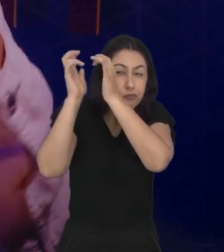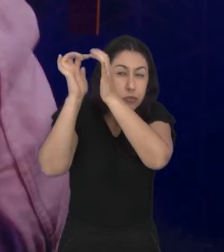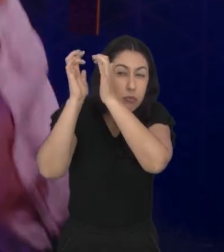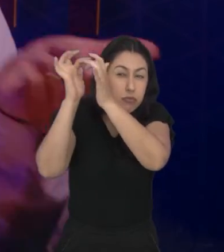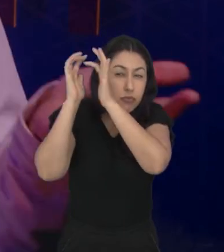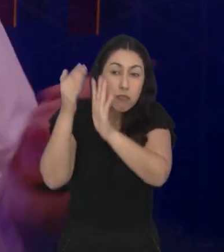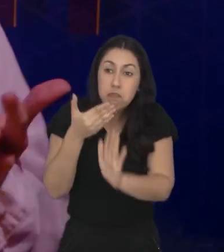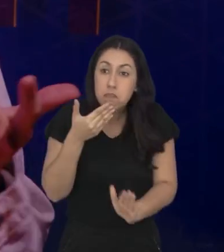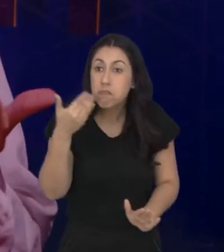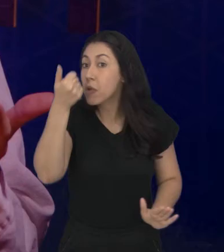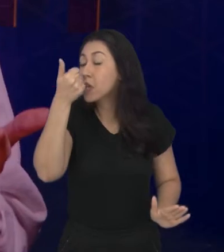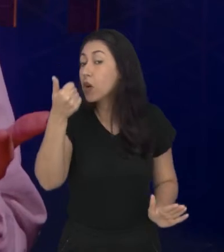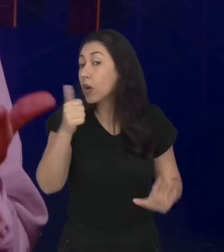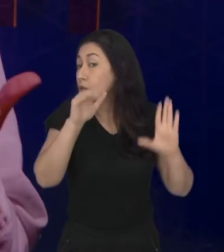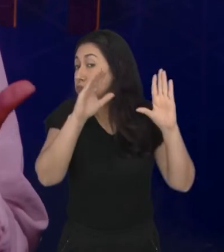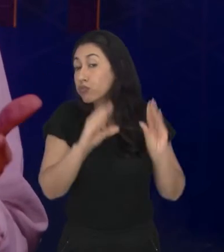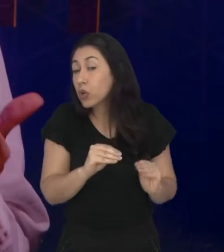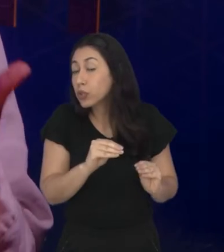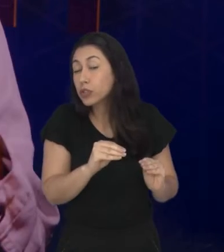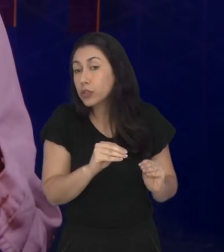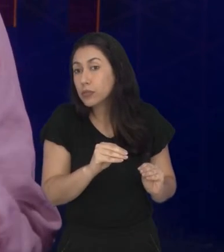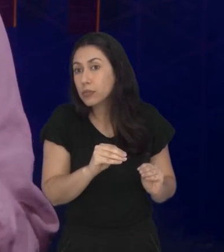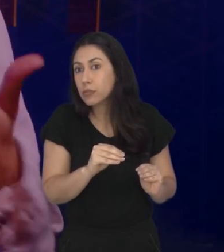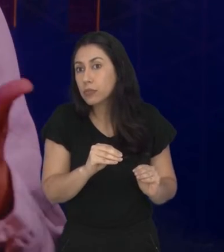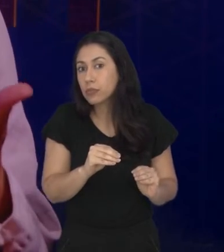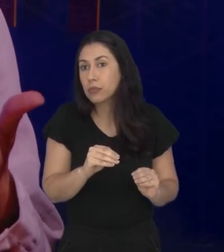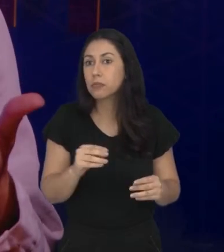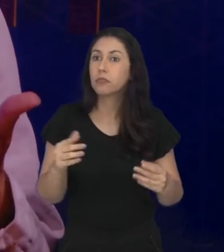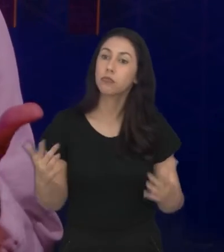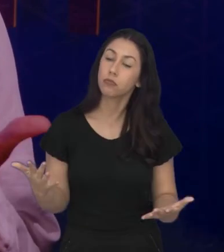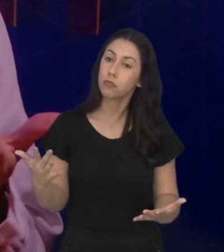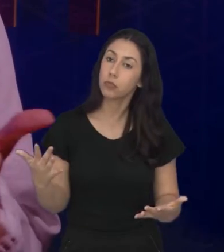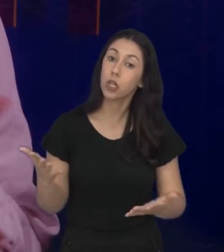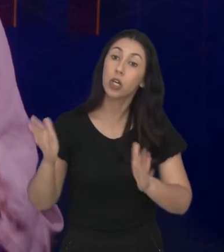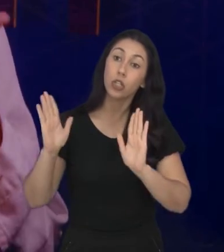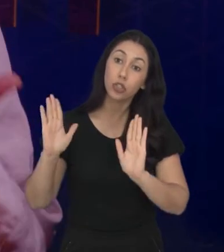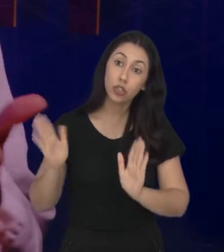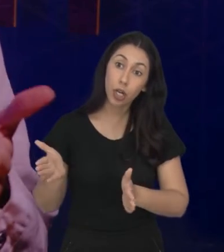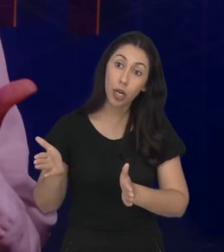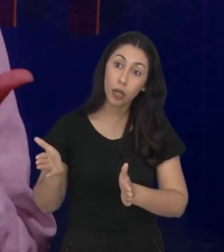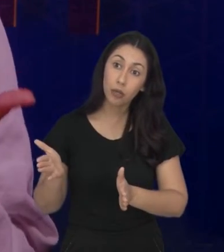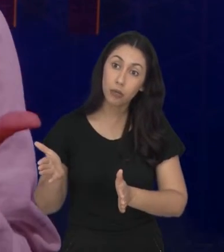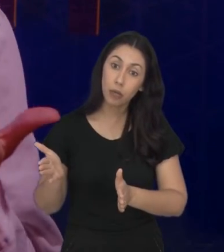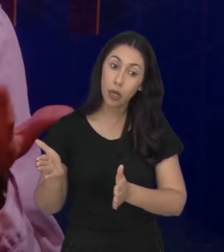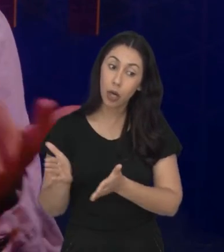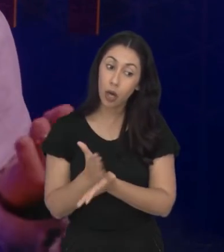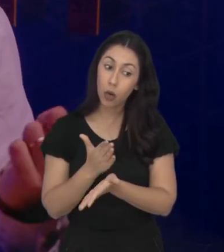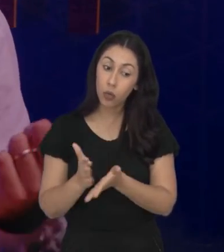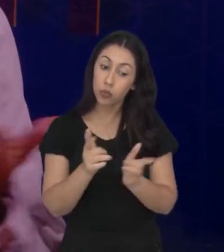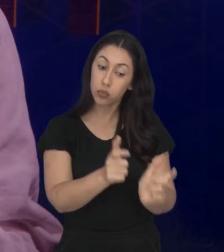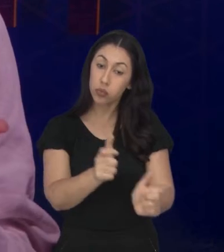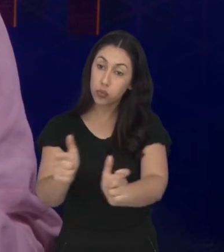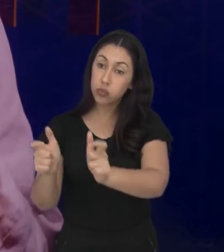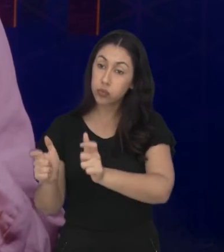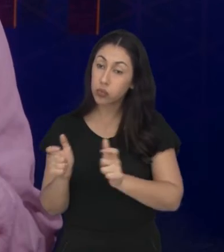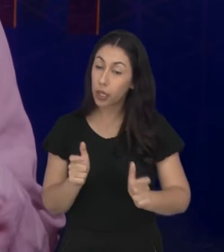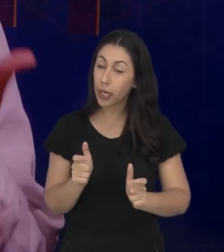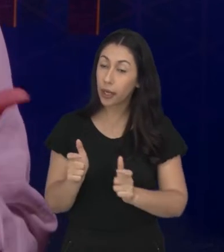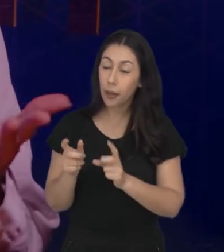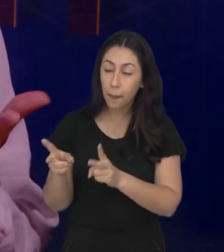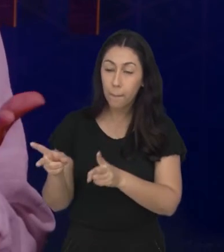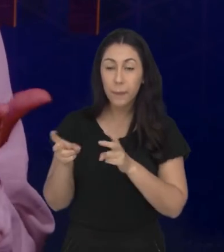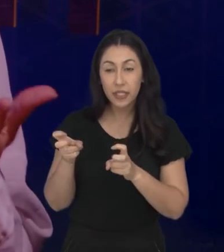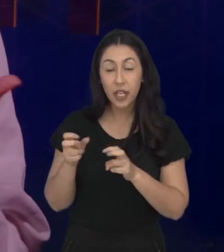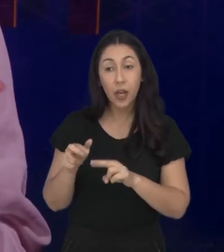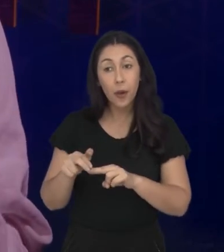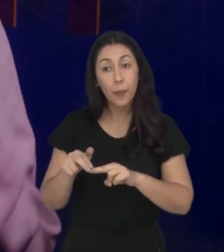sentem que está melhor, né, no período da noite. Em alguns lugares do mundo já estão percebendo isso. Então a gente tem um movimento